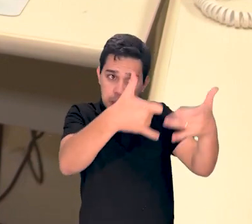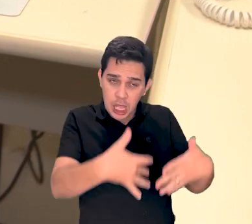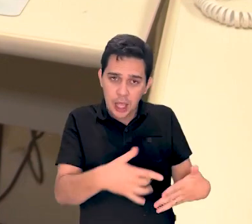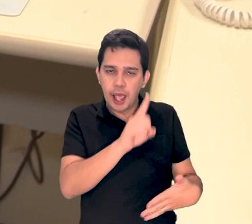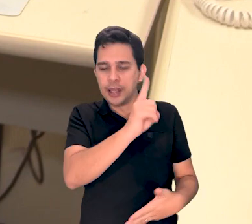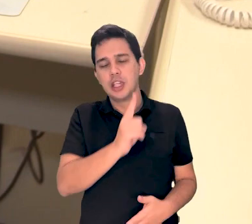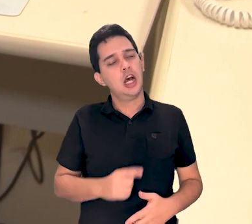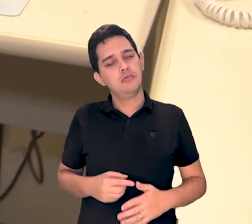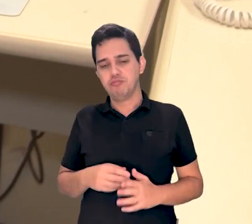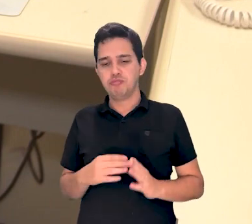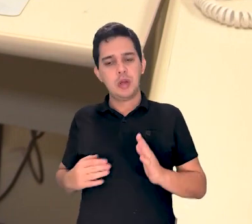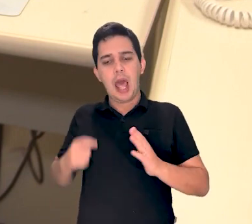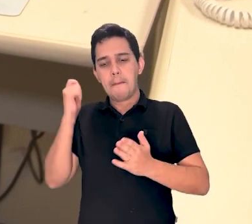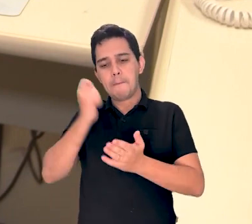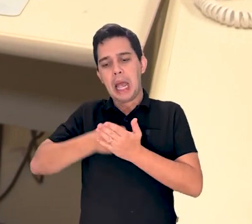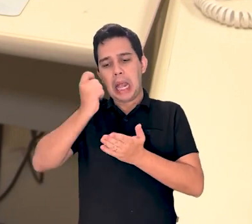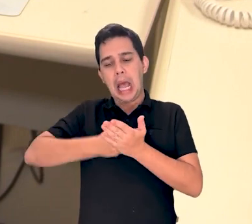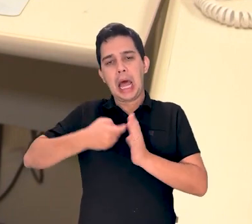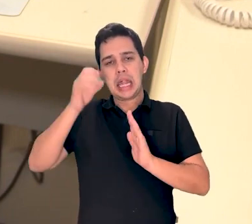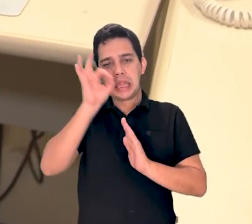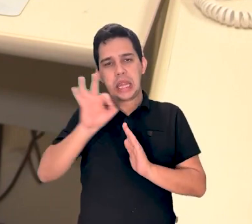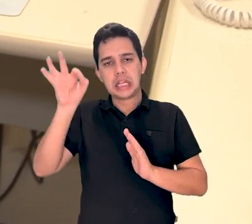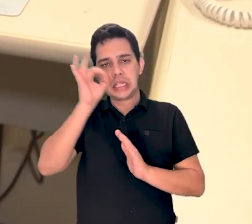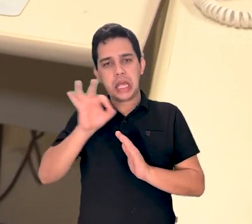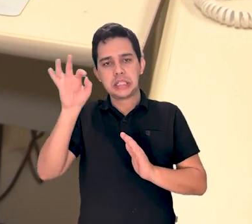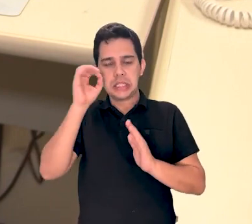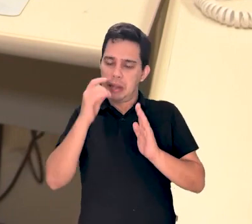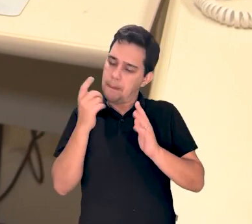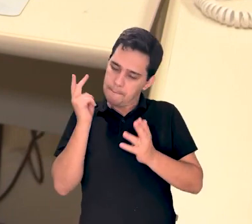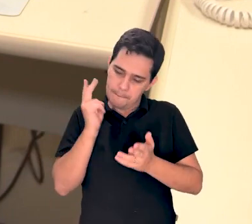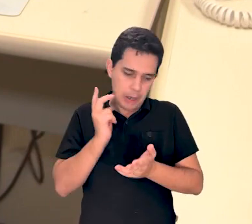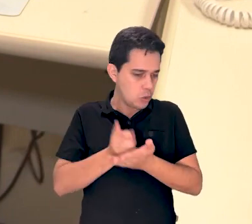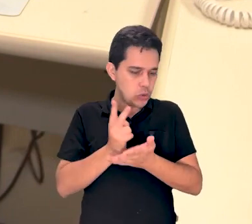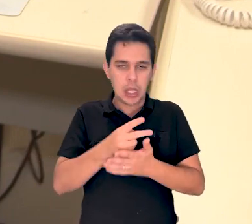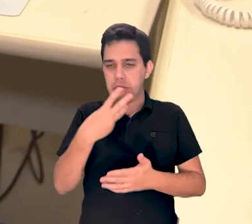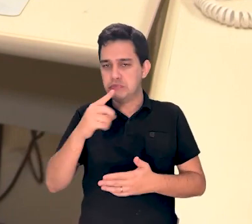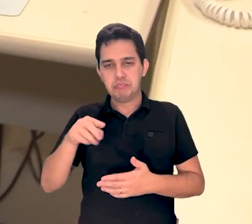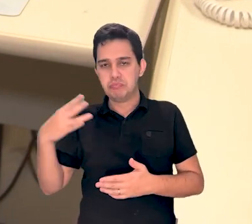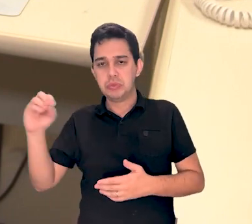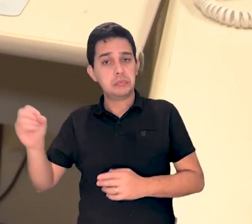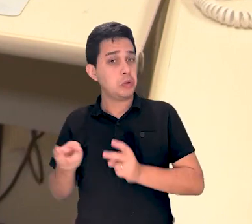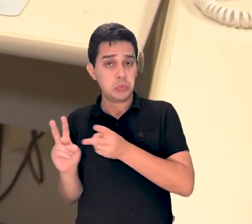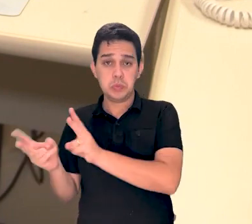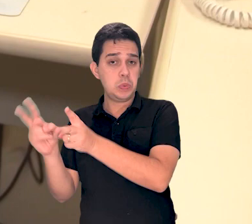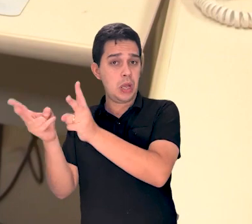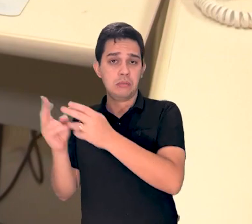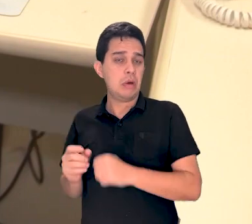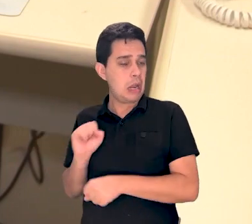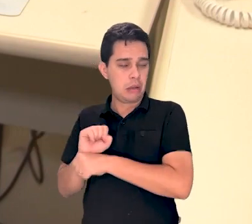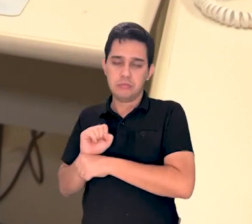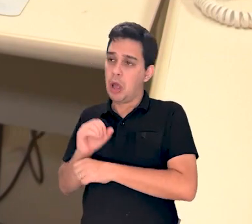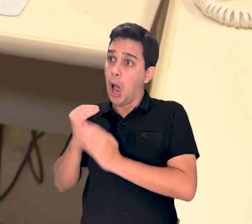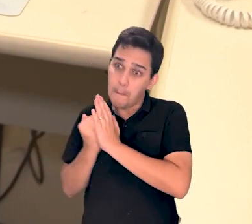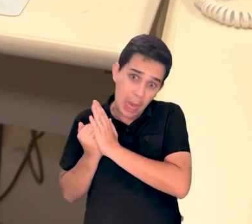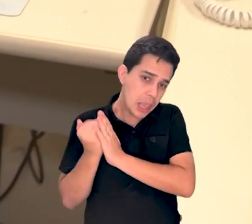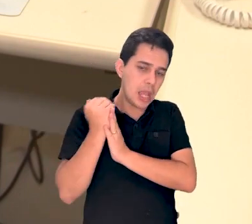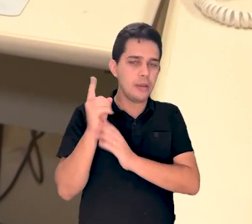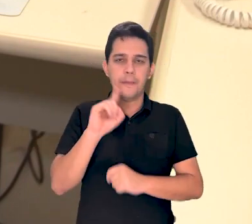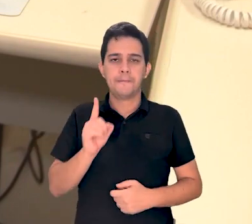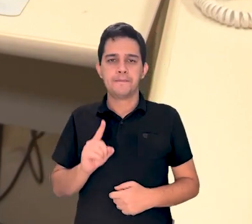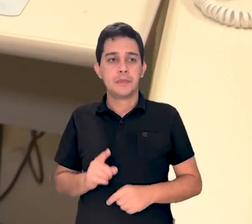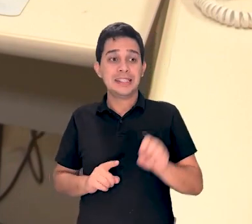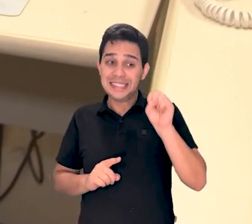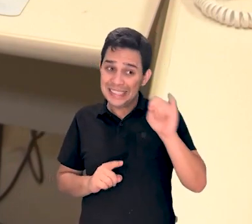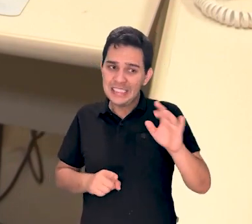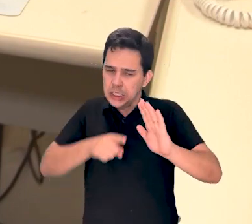de uma certa forma porque o fundamento para o congelamento da tarifa é esse da enquanto não for feita a